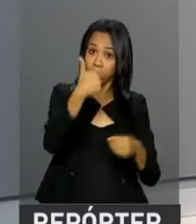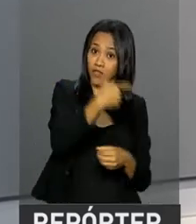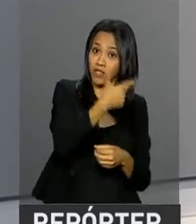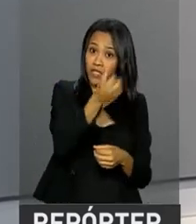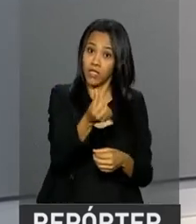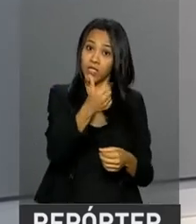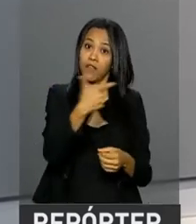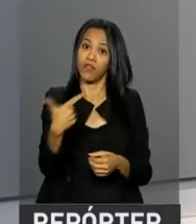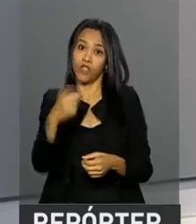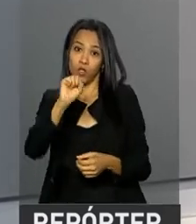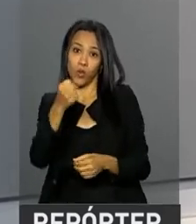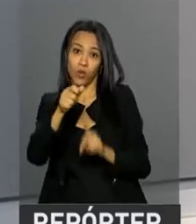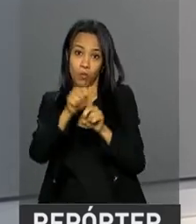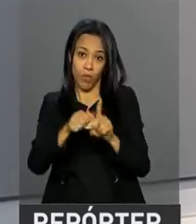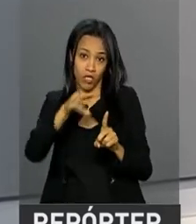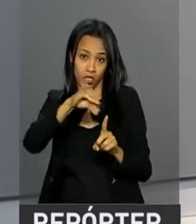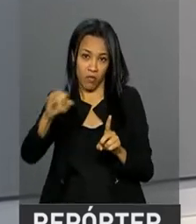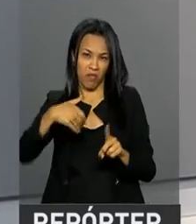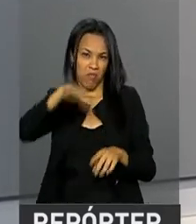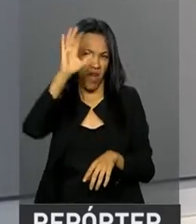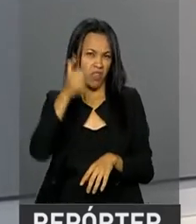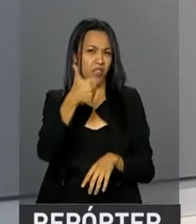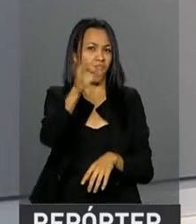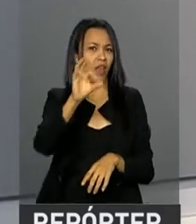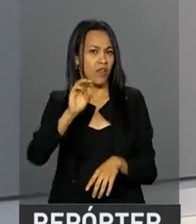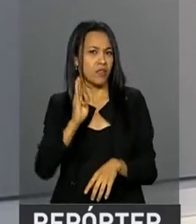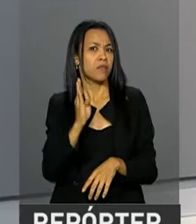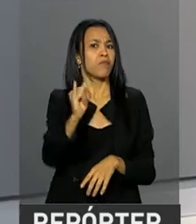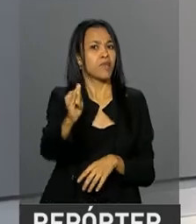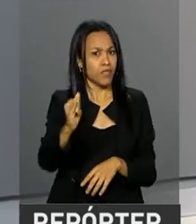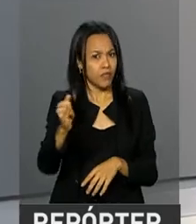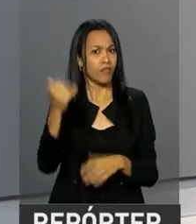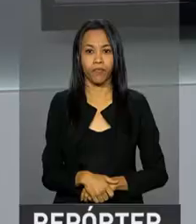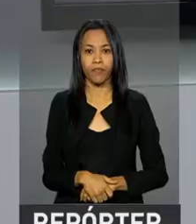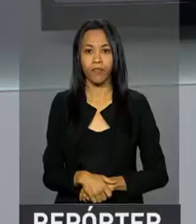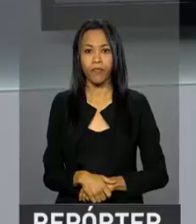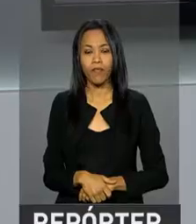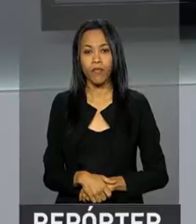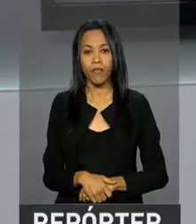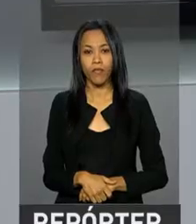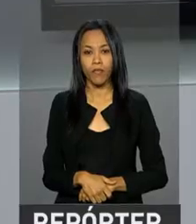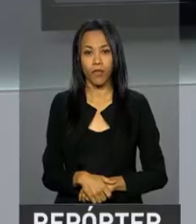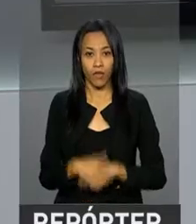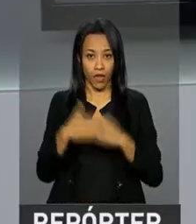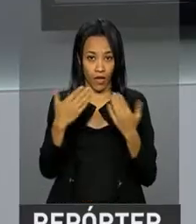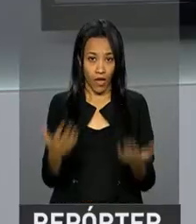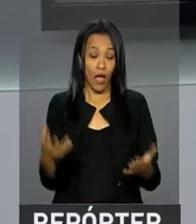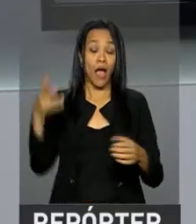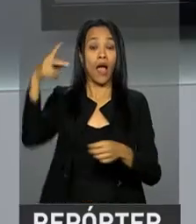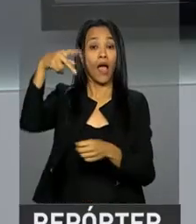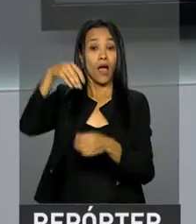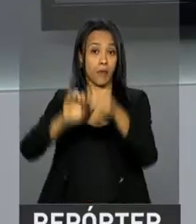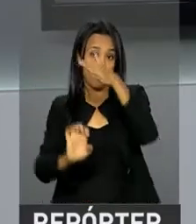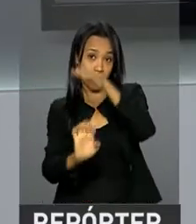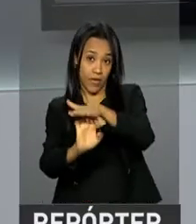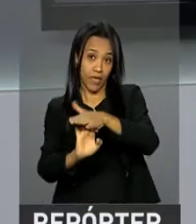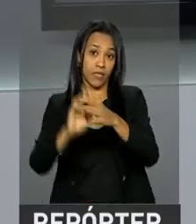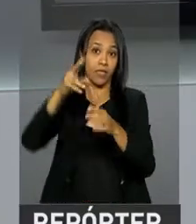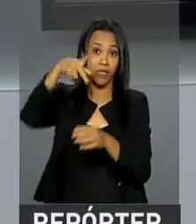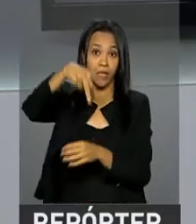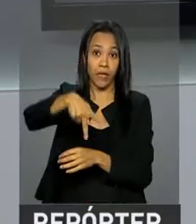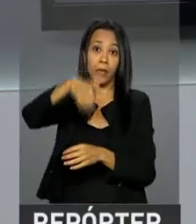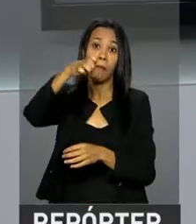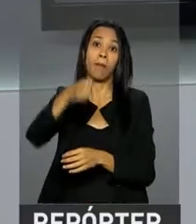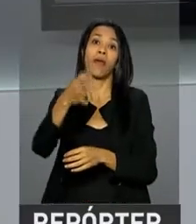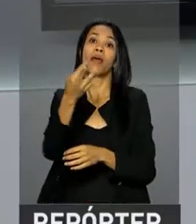de maio, quando foram fechados mais de R$10 bilhões em negócios. A Petrobras avalia abrir o capital da